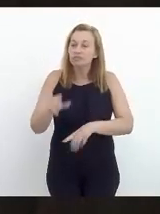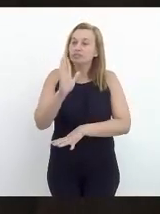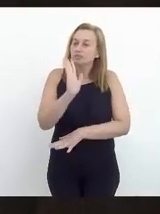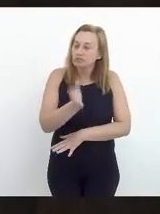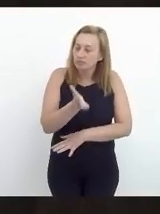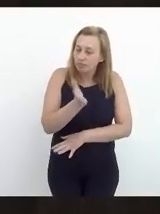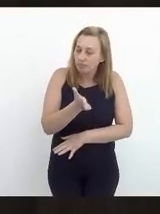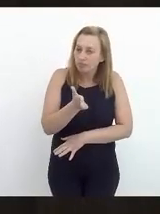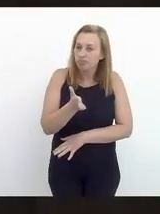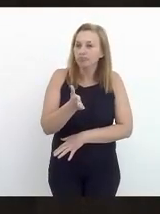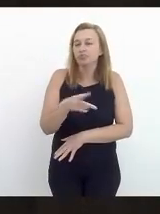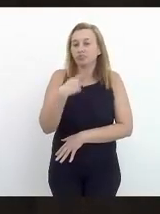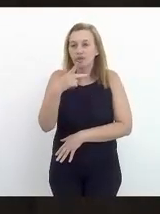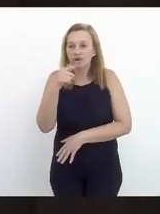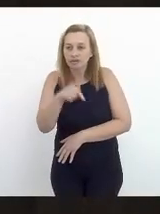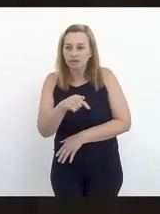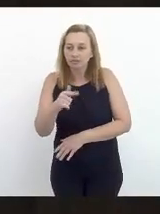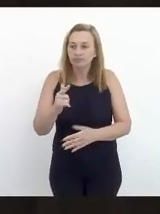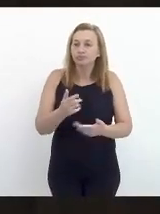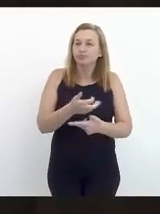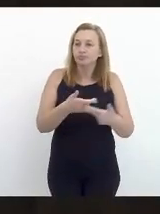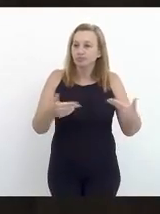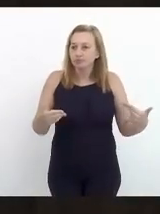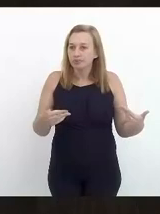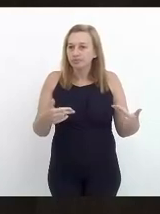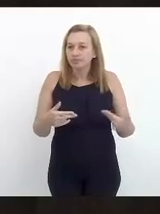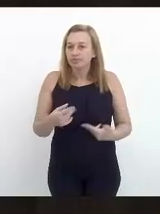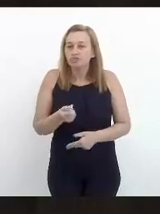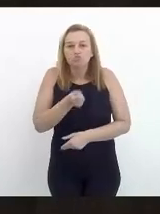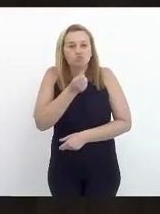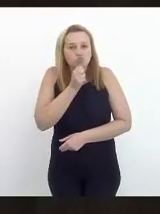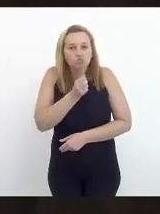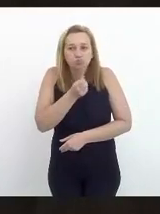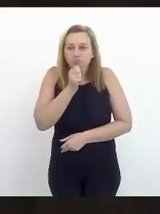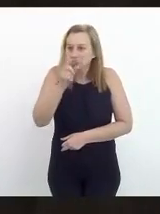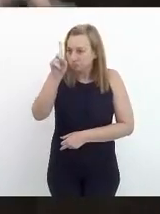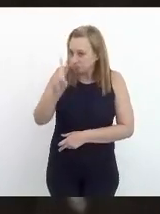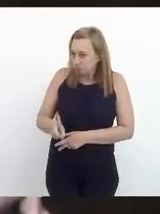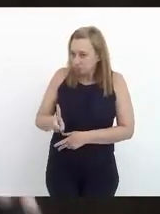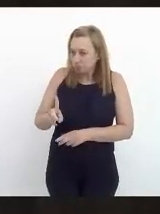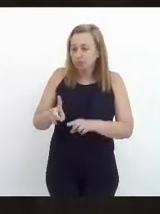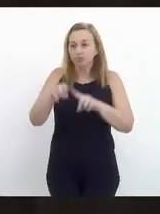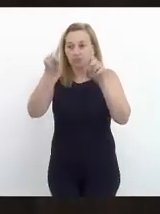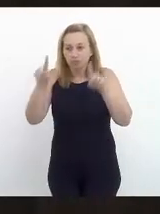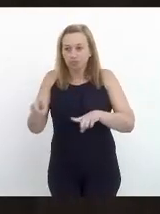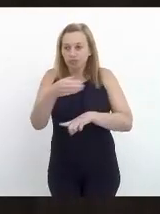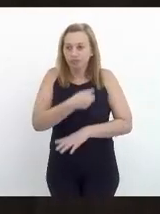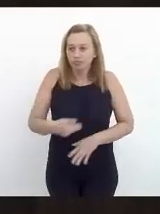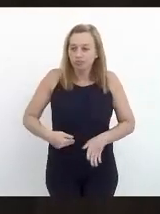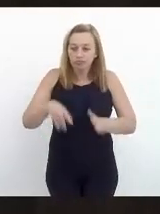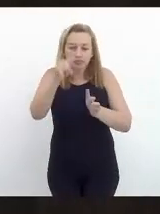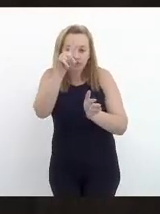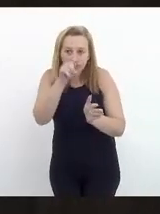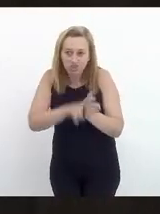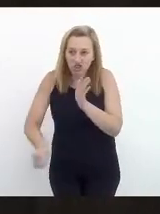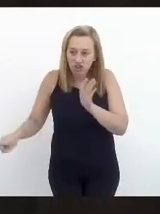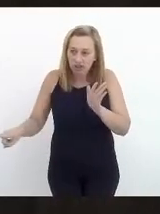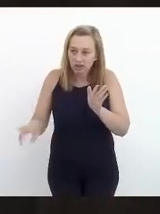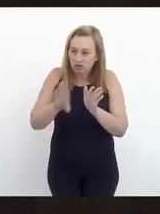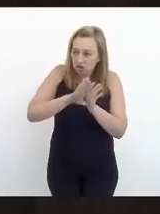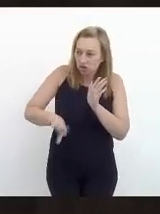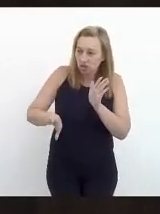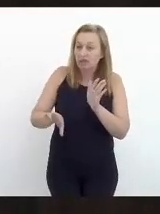eu já havia destacado aqui inúmeras vezes que nenhum direito dos servidores seria retirado. E assim